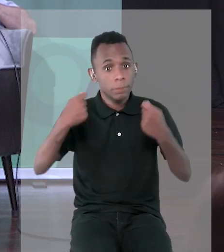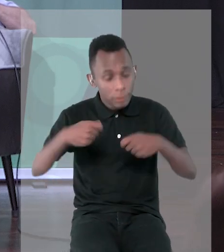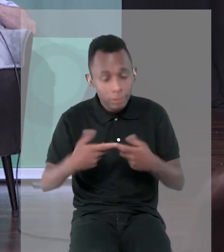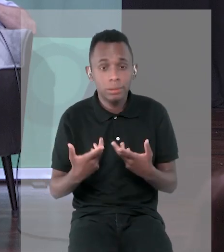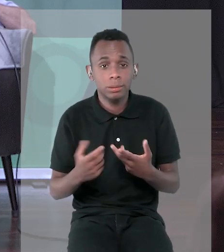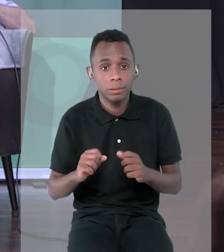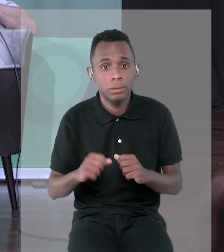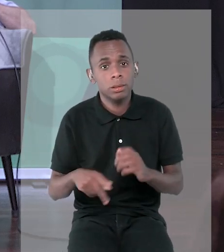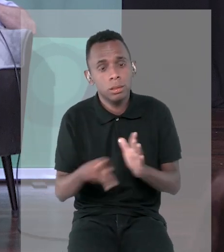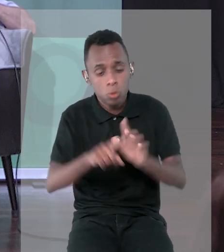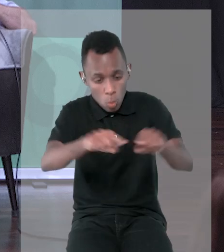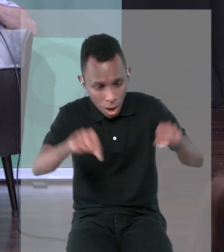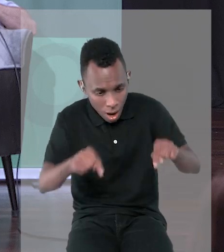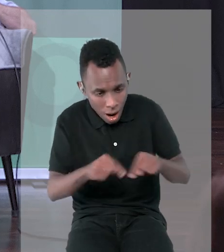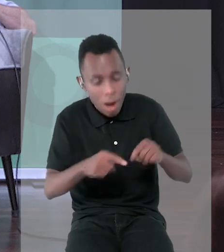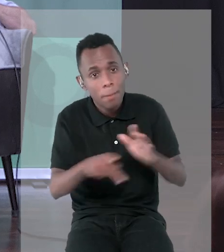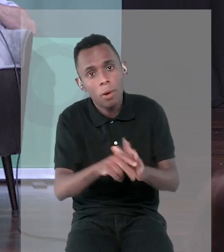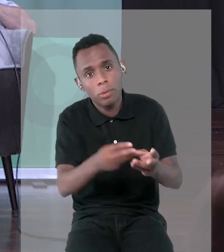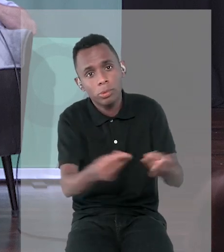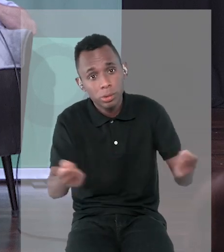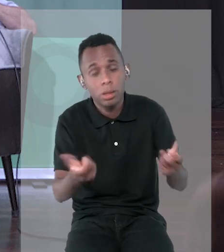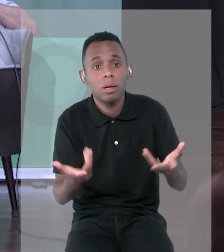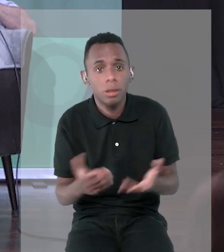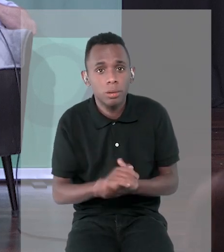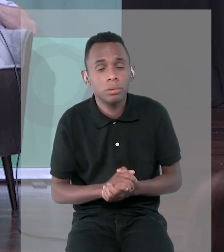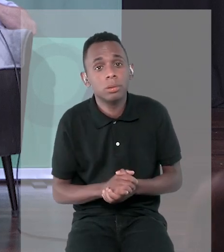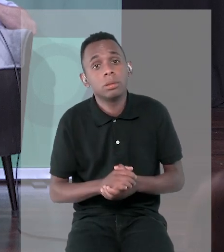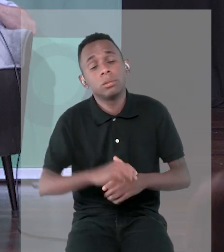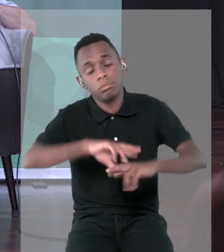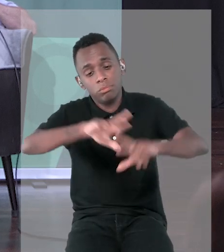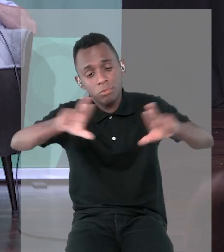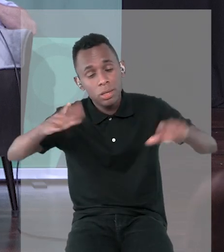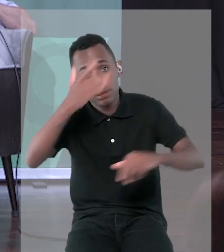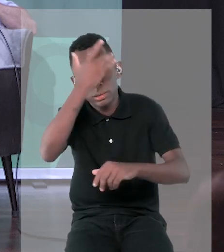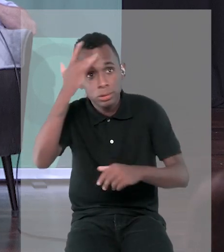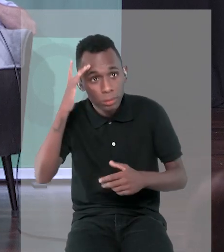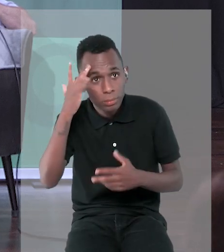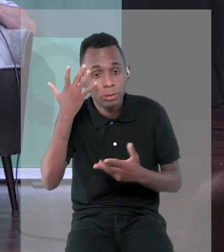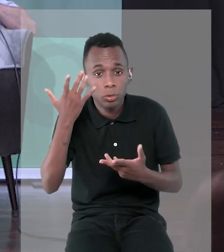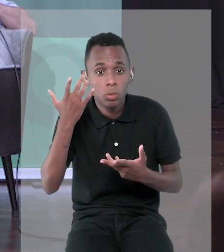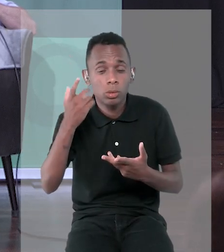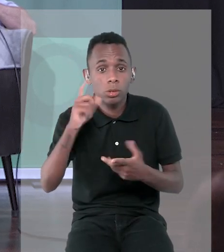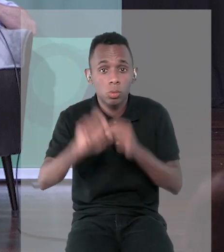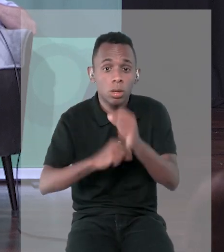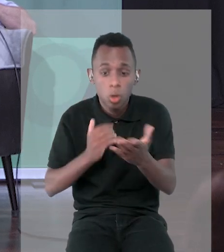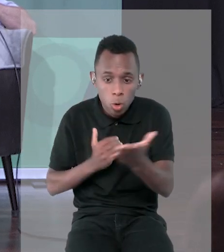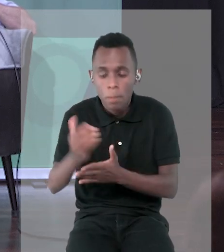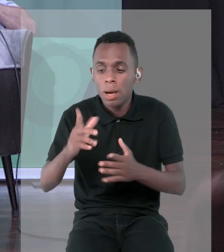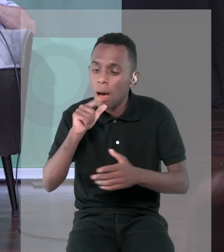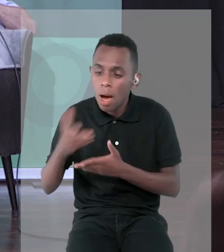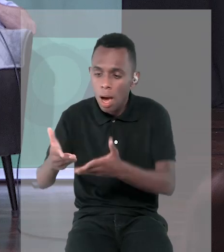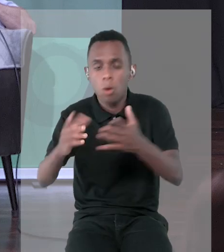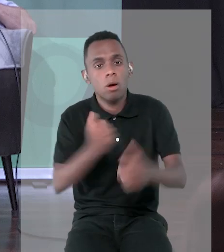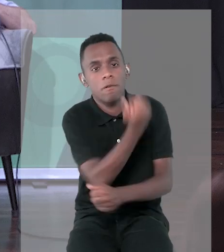sacrificar 1 hectare, 2 hectares de terra. E muitas vezes eles começam pela agrofloresta, e